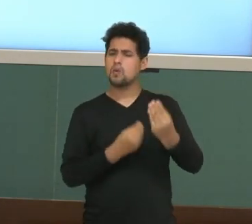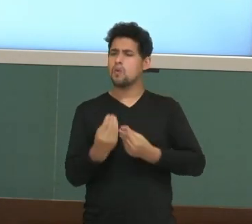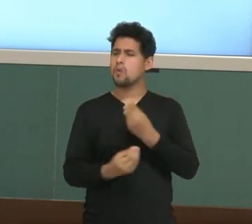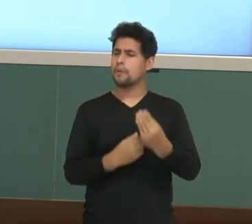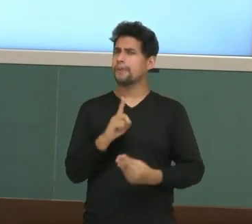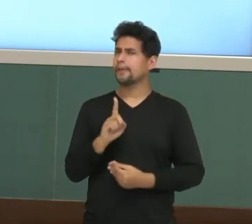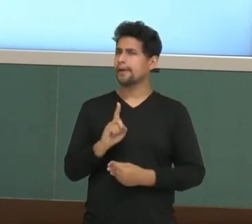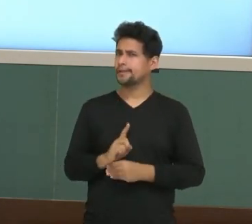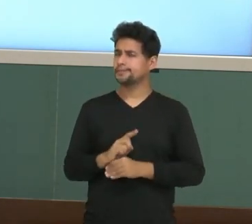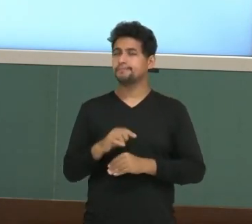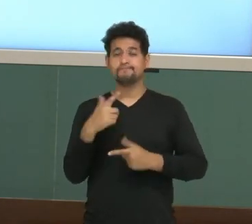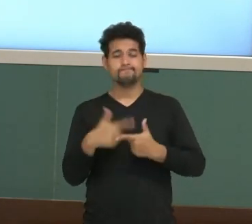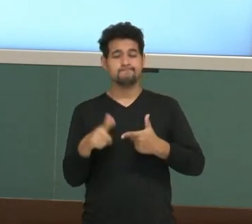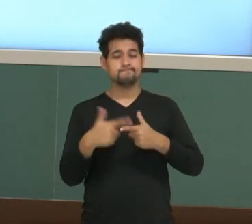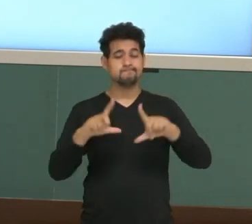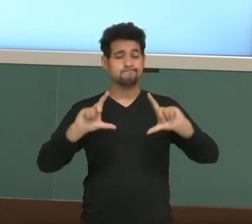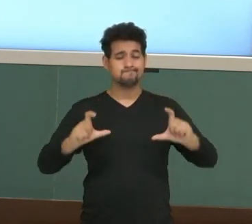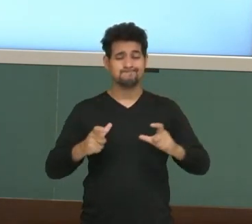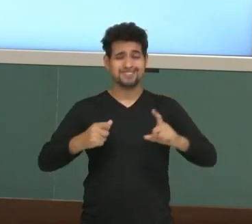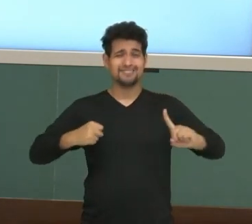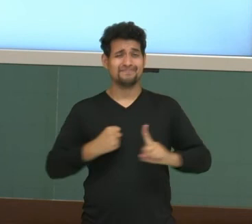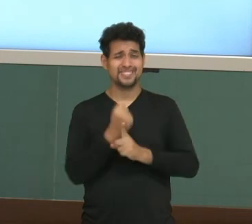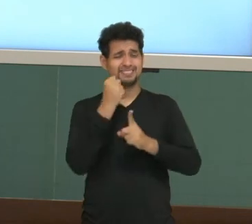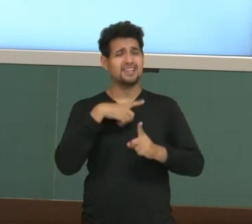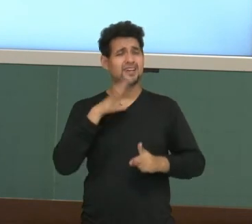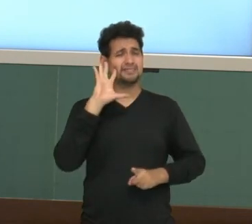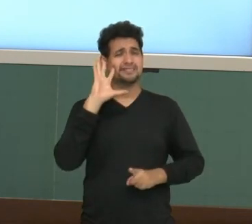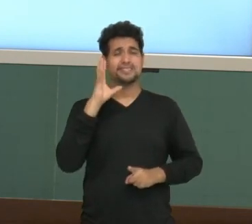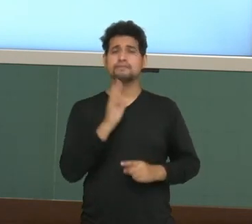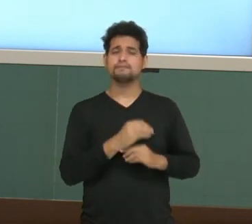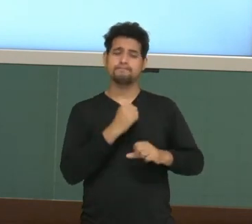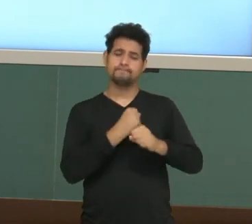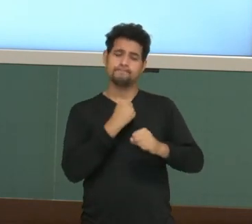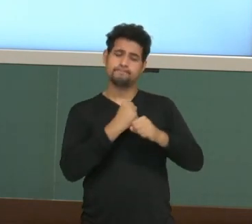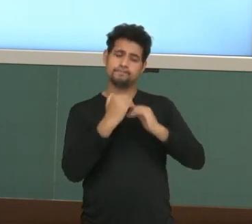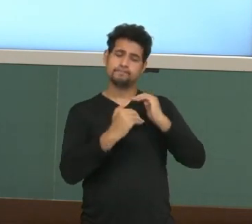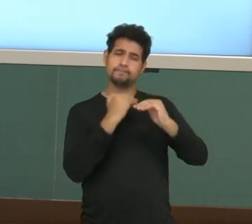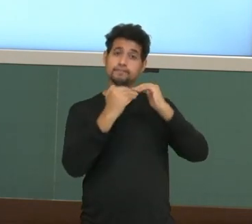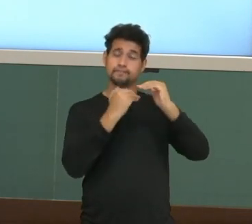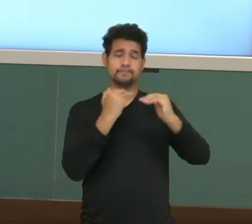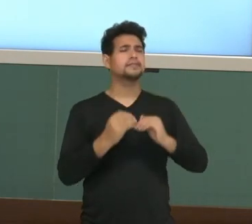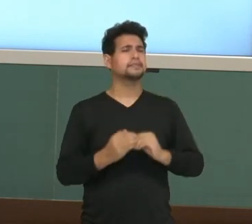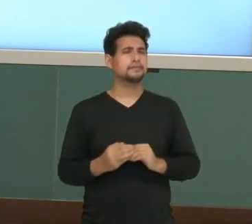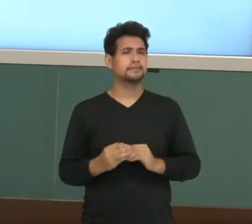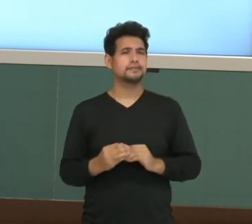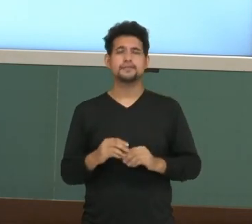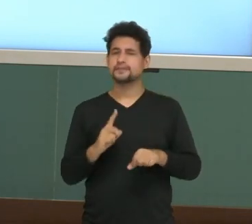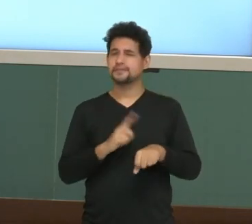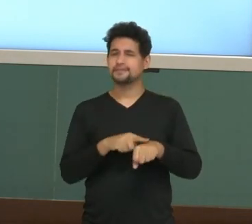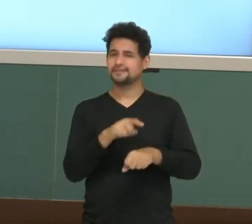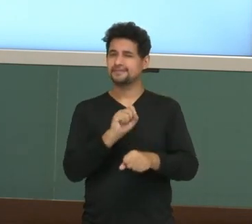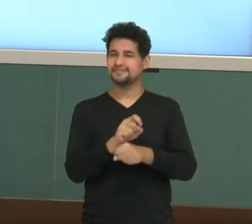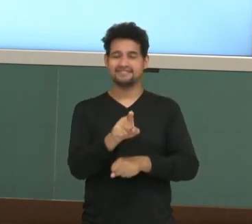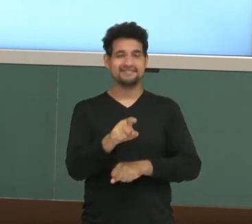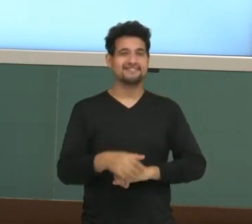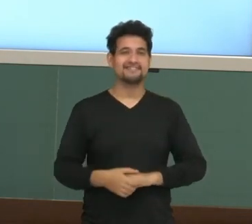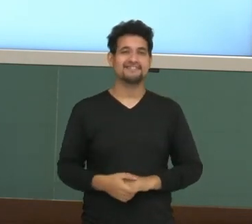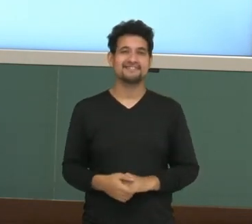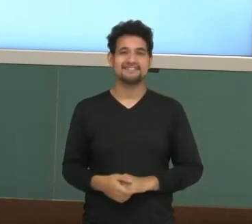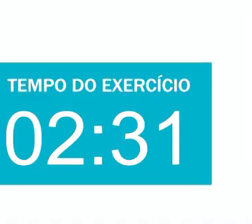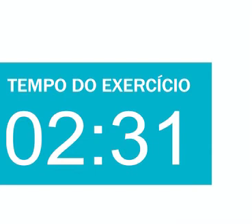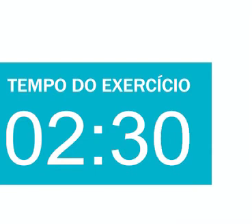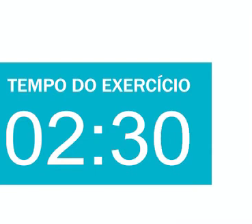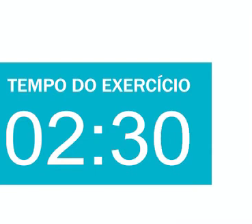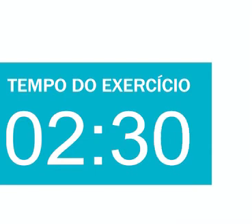possível minimizar os impactos causados pela construção das hidrelétricas. Relógio na tela e a gente está aguardando você.